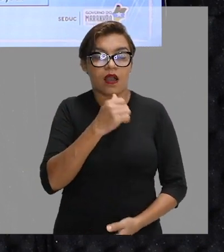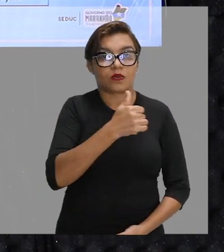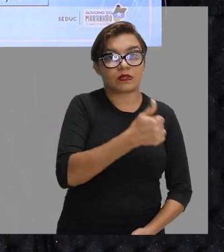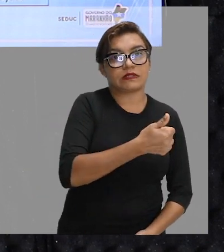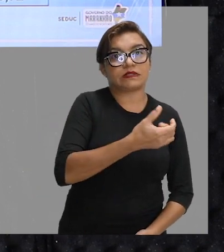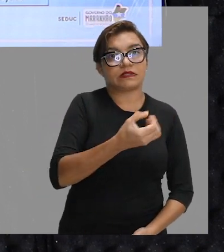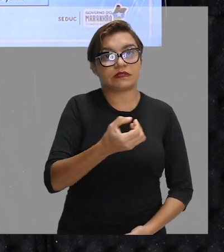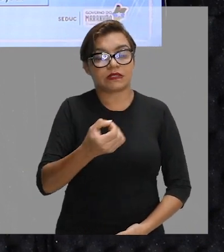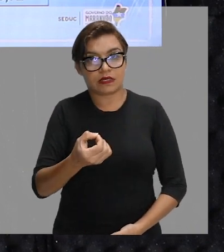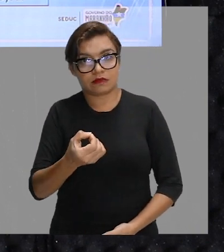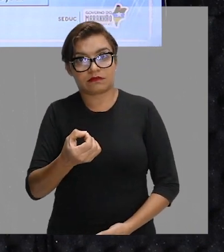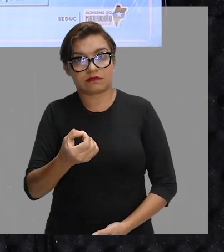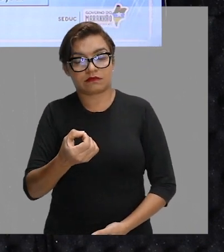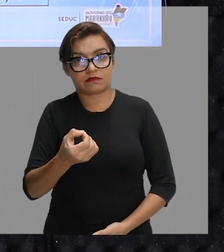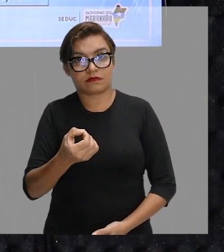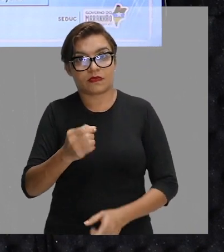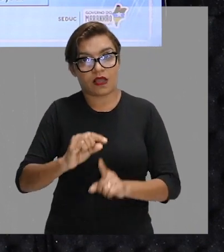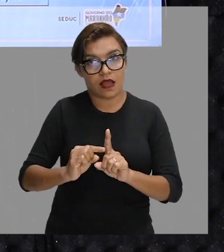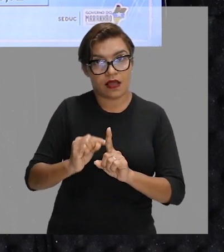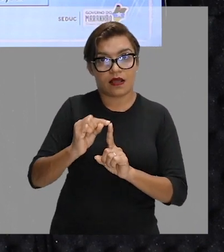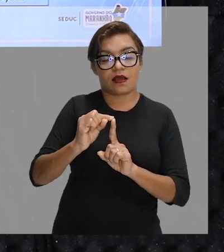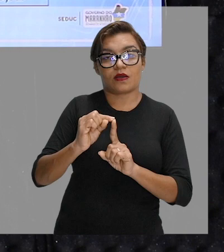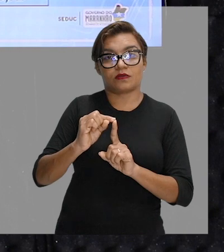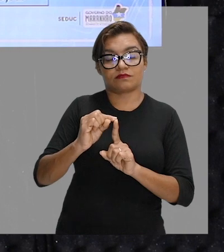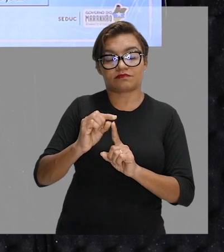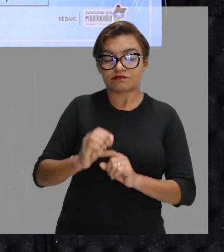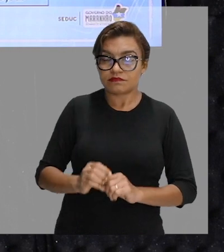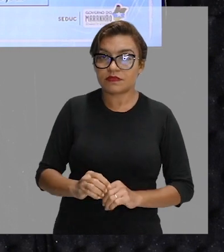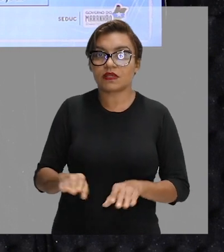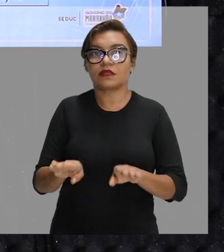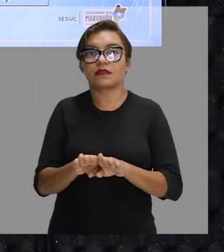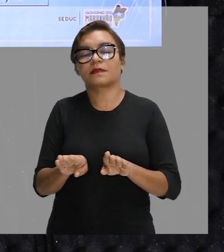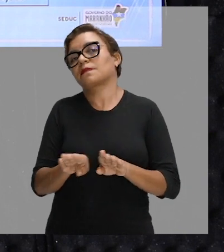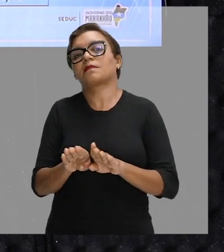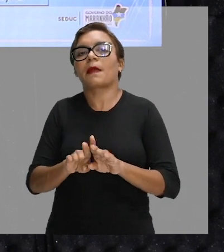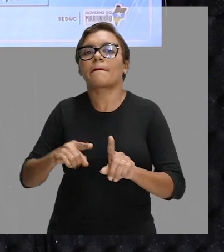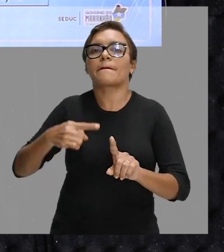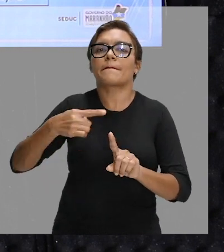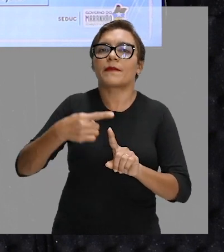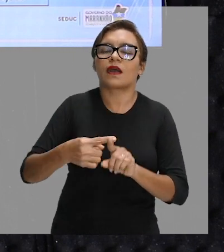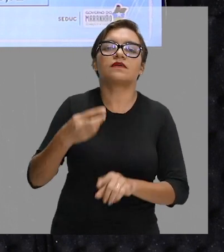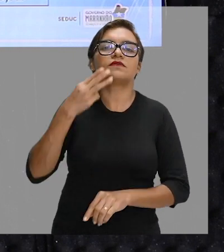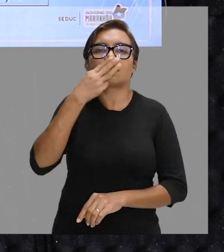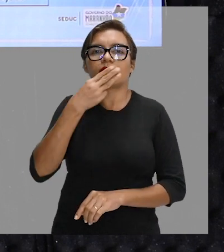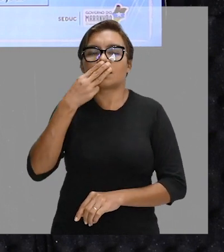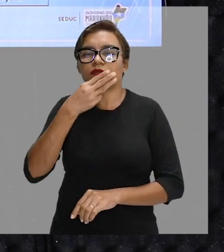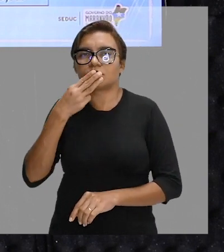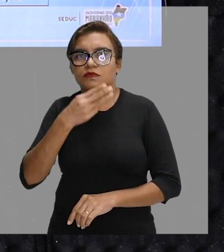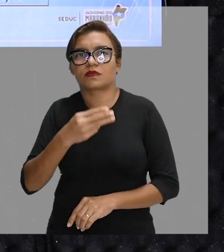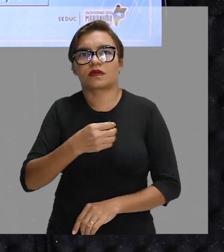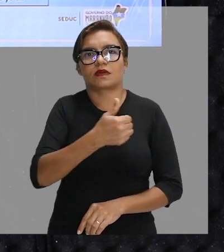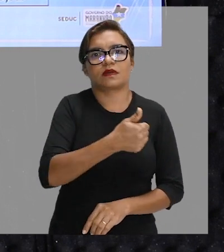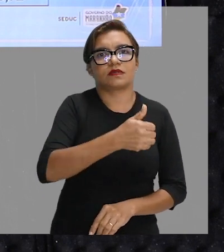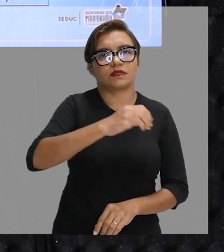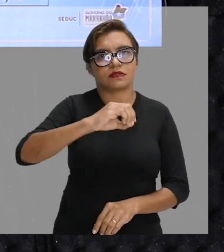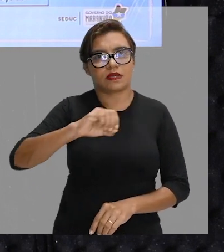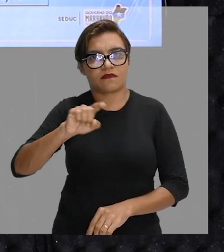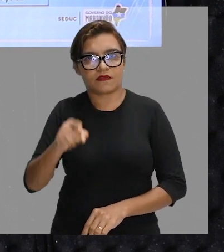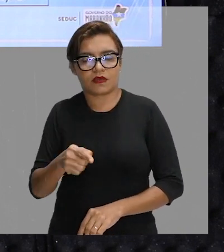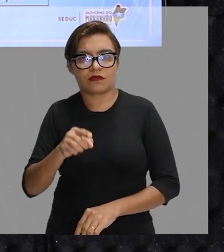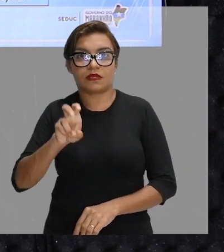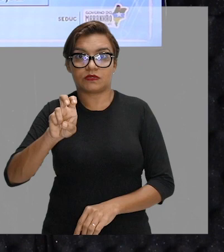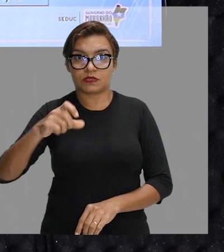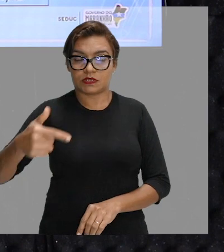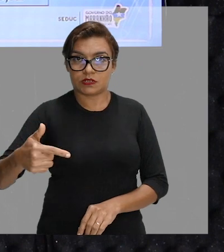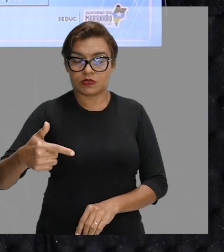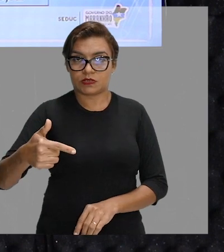Com a adição da ureia, 100,52. Com a adição da glicose, 1 mol por litro, 100,52. Então, a